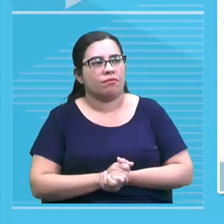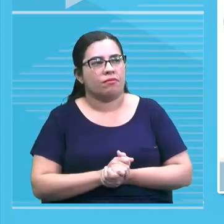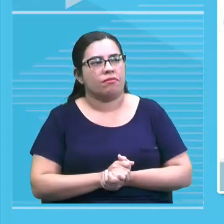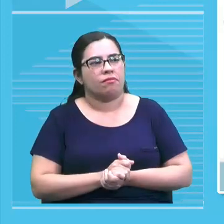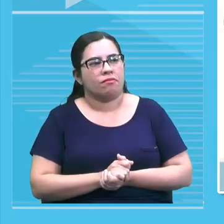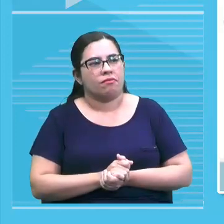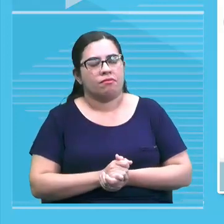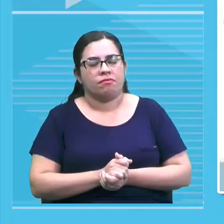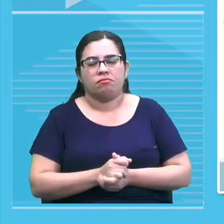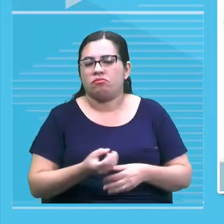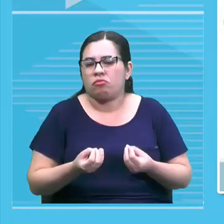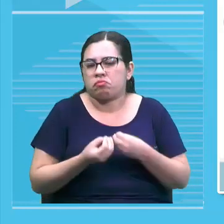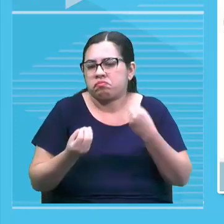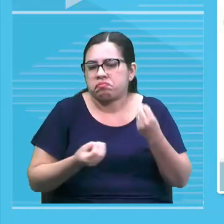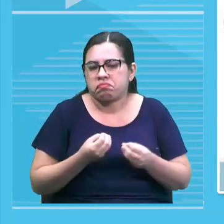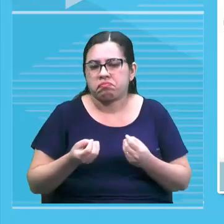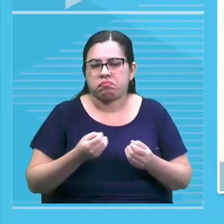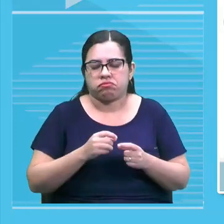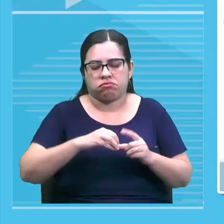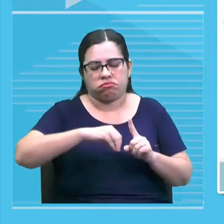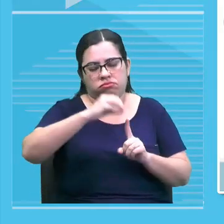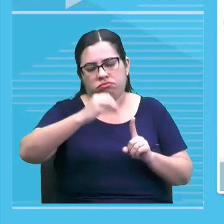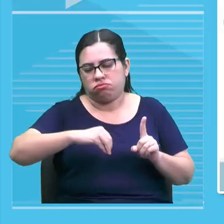direção da onda